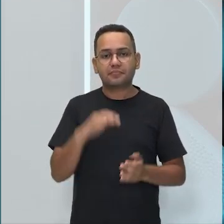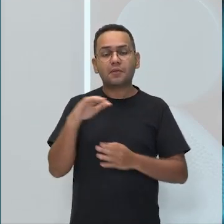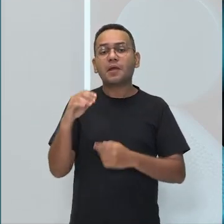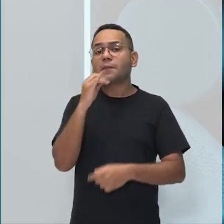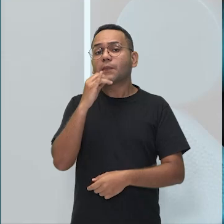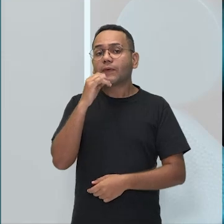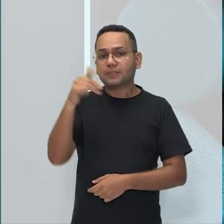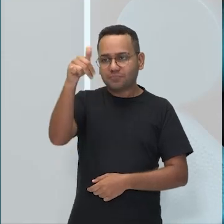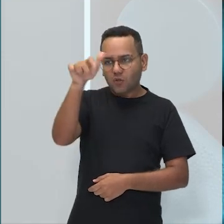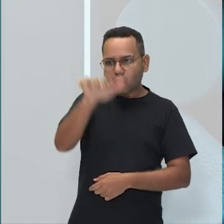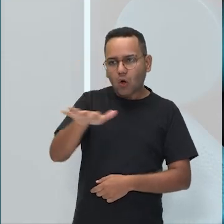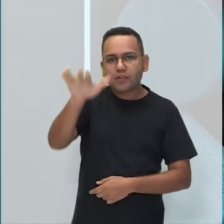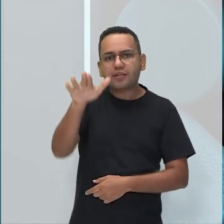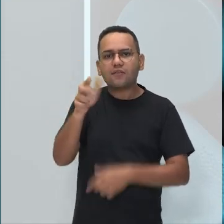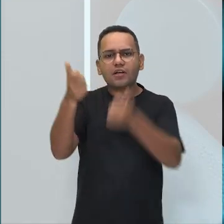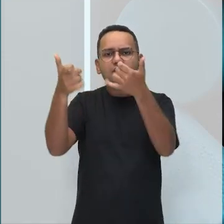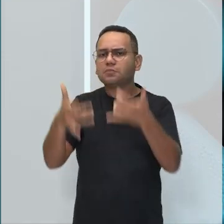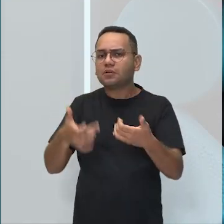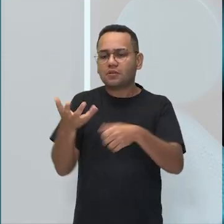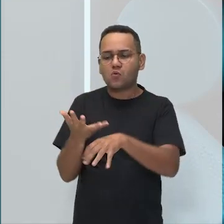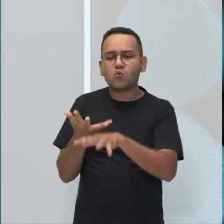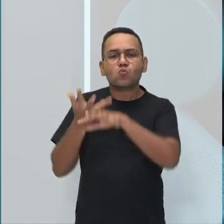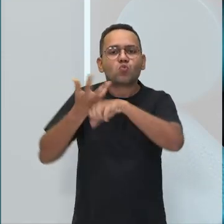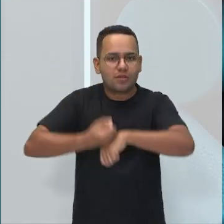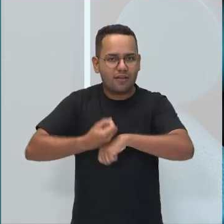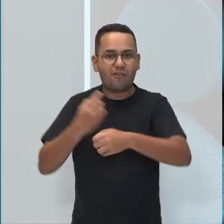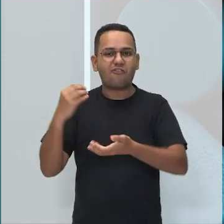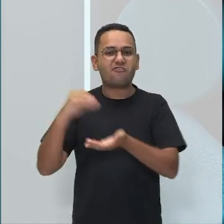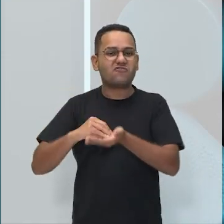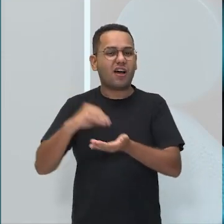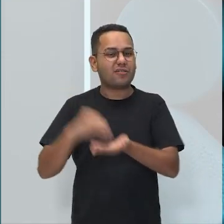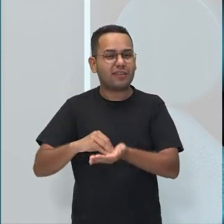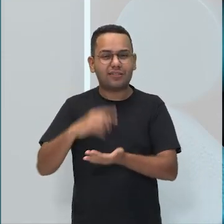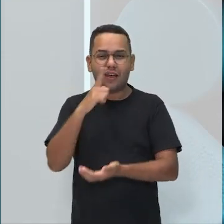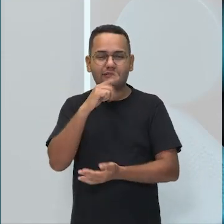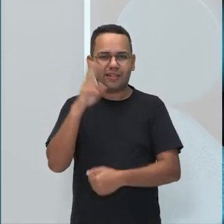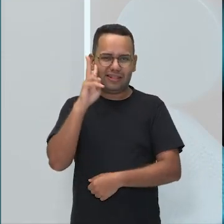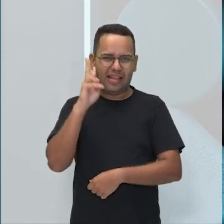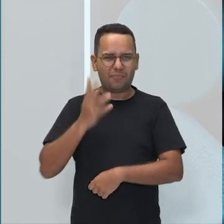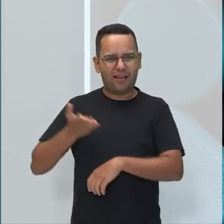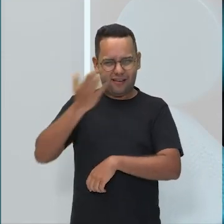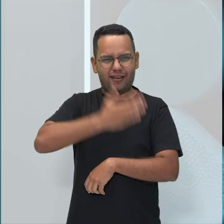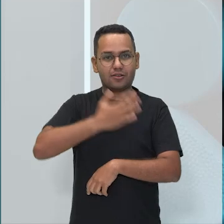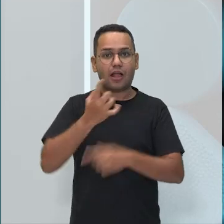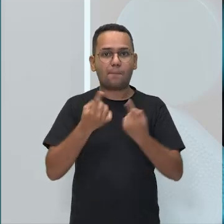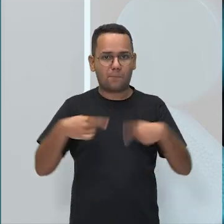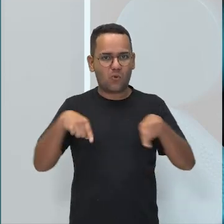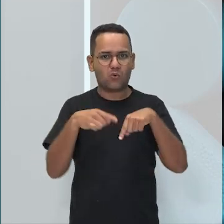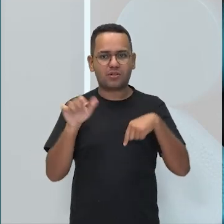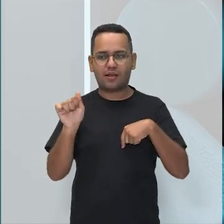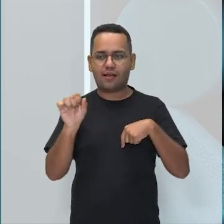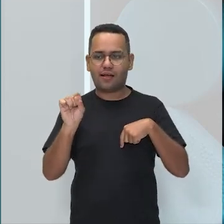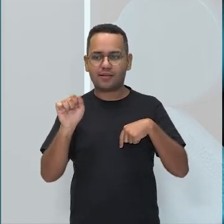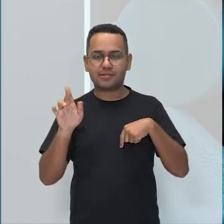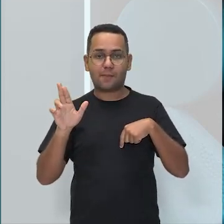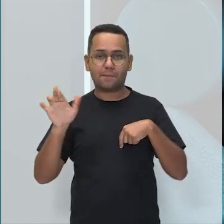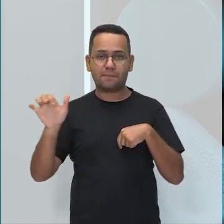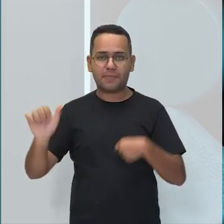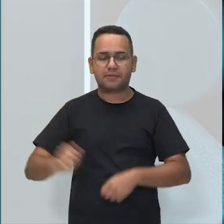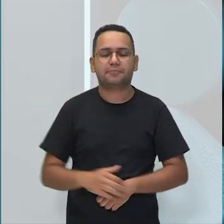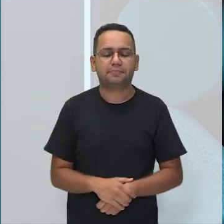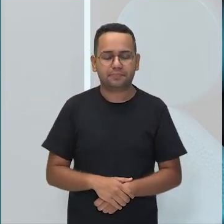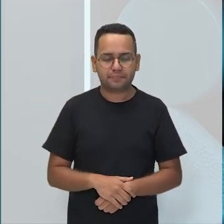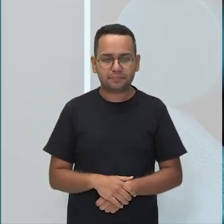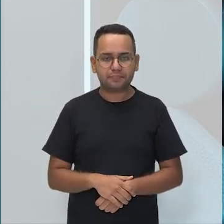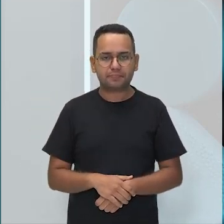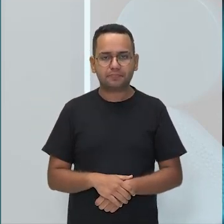seca, a mesma seca que nós vimos aí mencionada lá na música Asa Branca. Ok? Então percebam que o